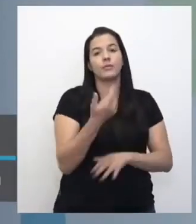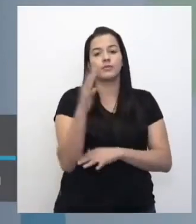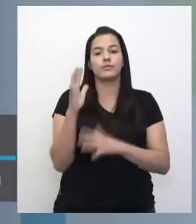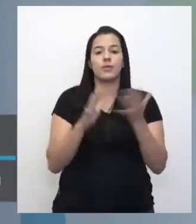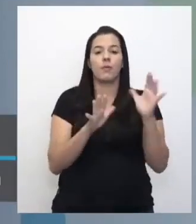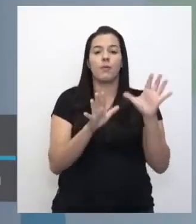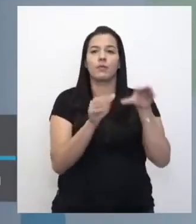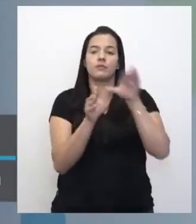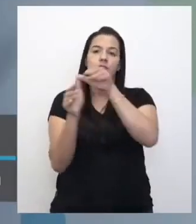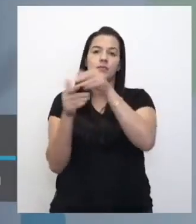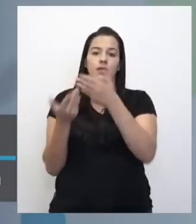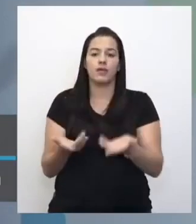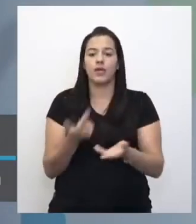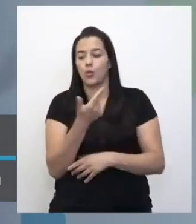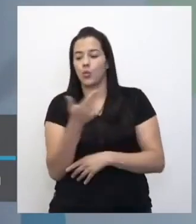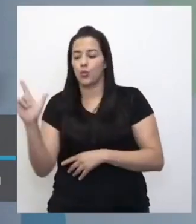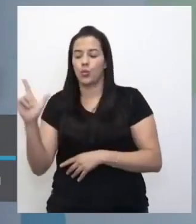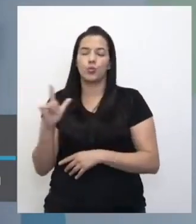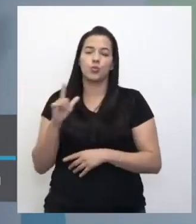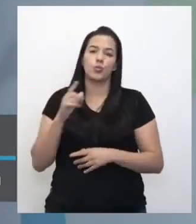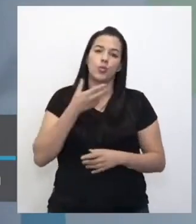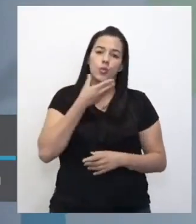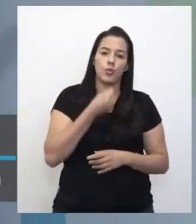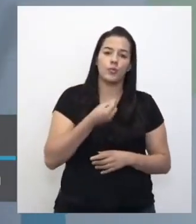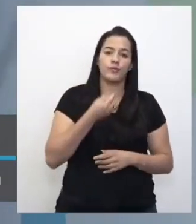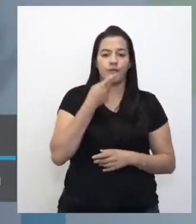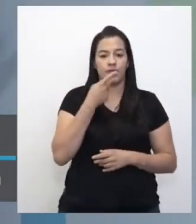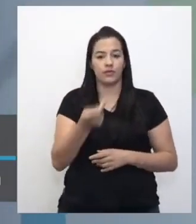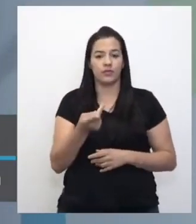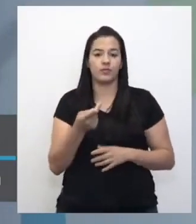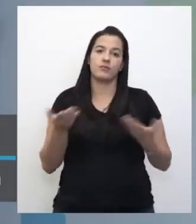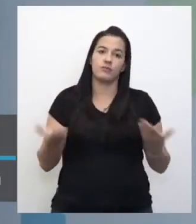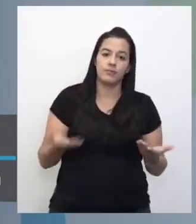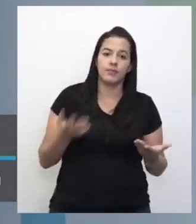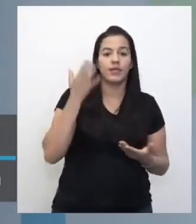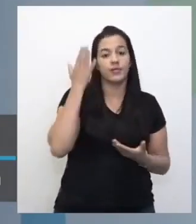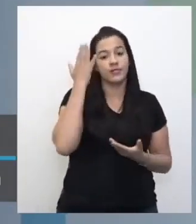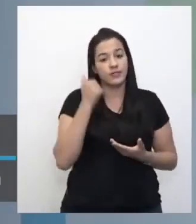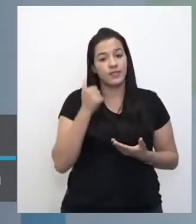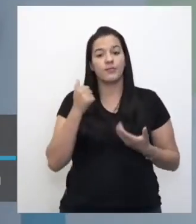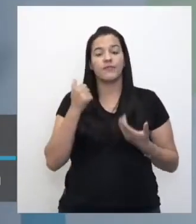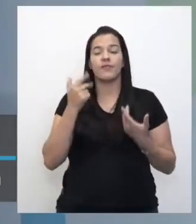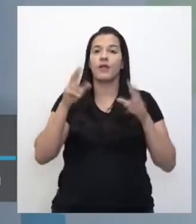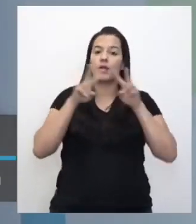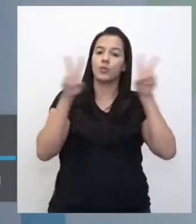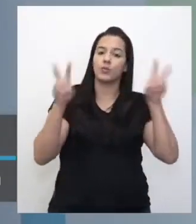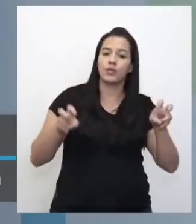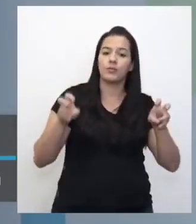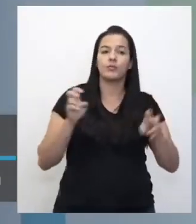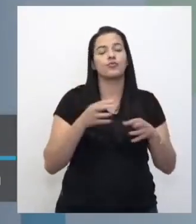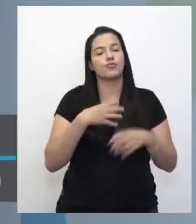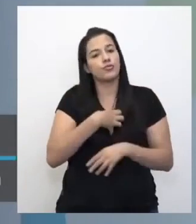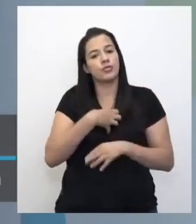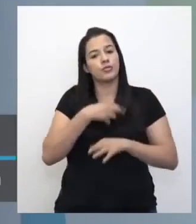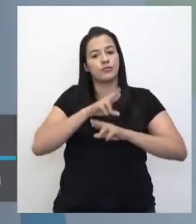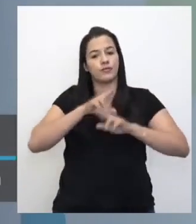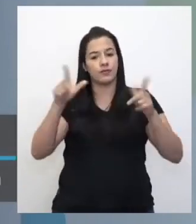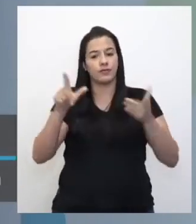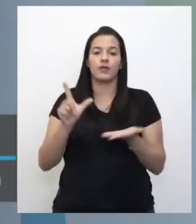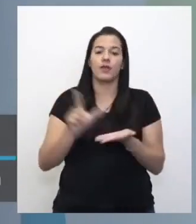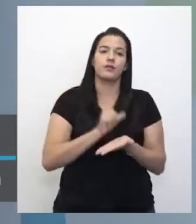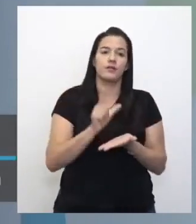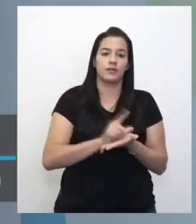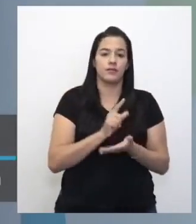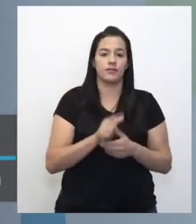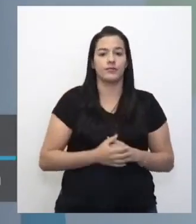cantando o Brasil. Do outro lado, nós temos o José de Alencar falando, olha só, eu sei falar o mesmo assunto de outra forma. Isso é literatura,